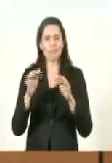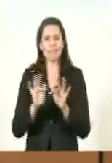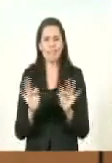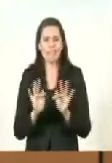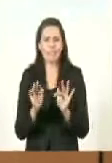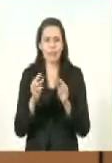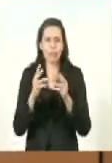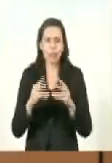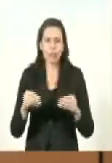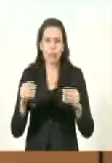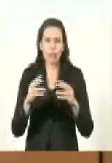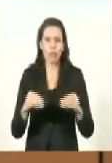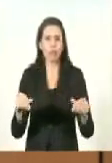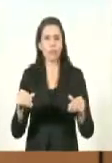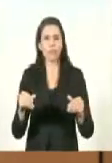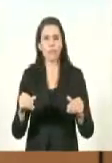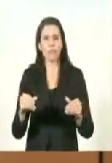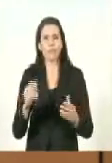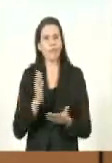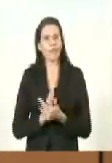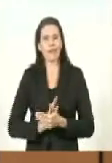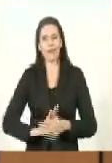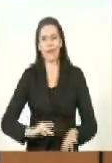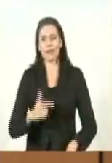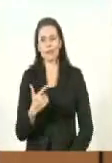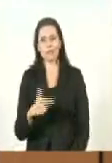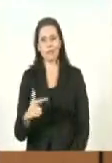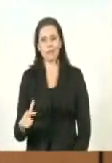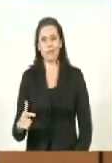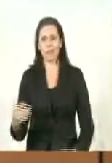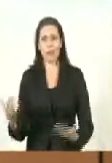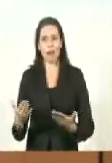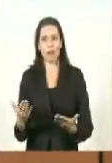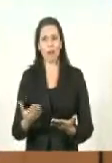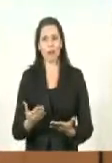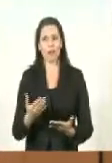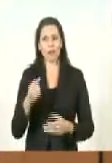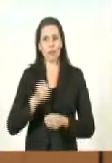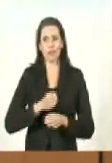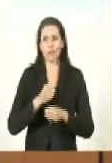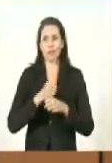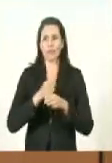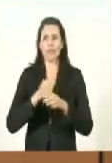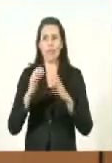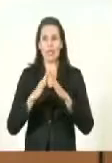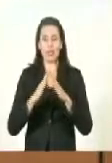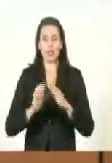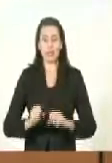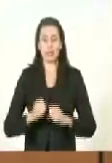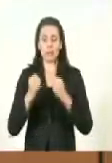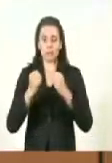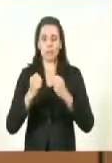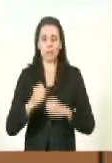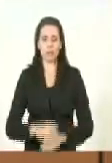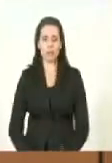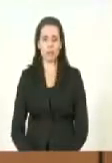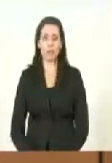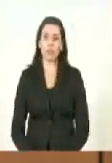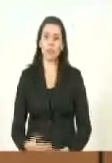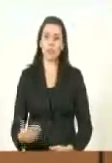por conta realmente do processo evolutivo de tecnologia que inclusive hoje serve de referência para o